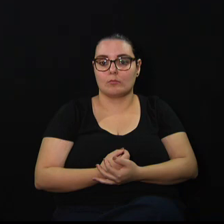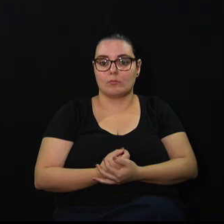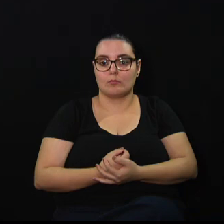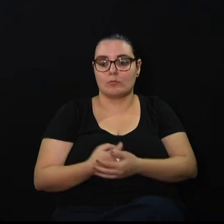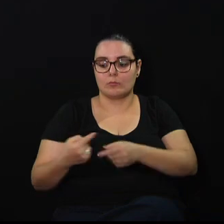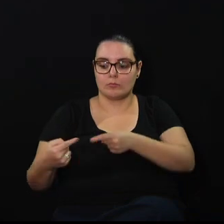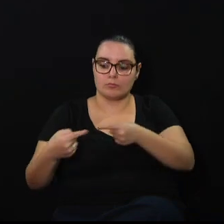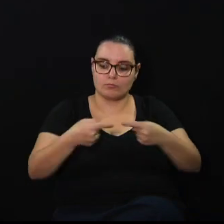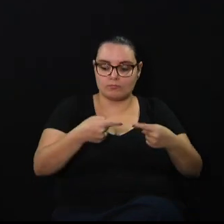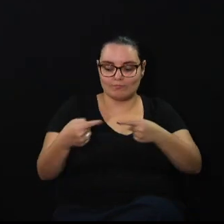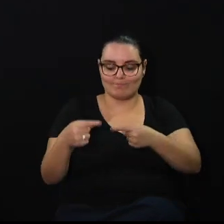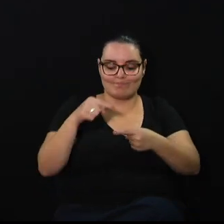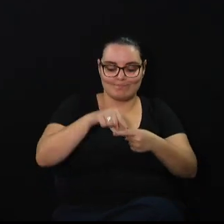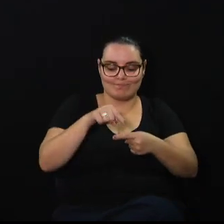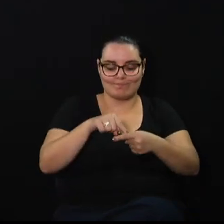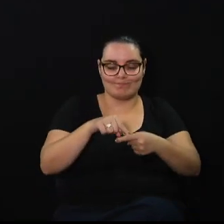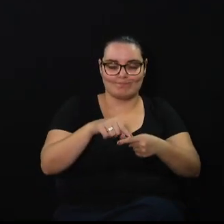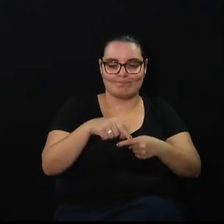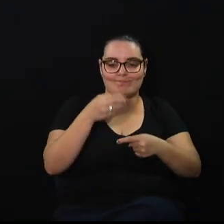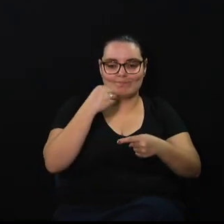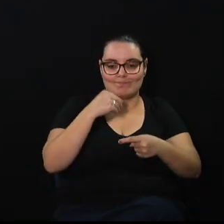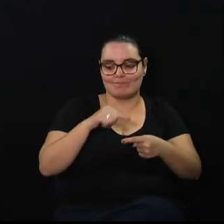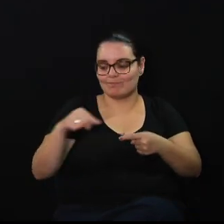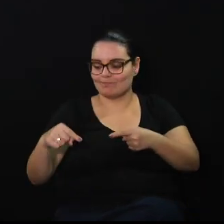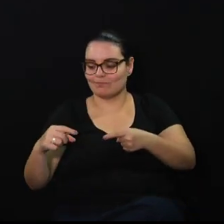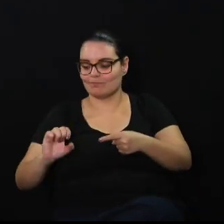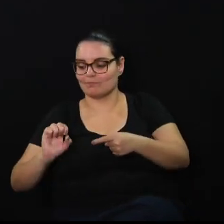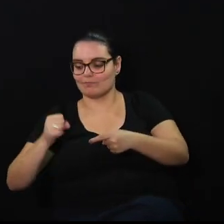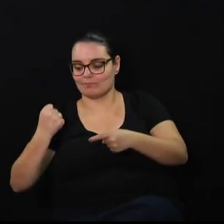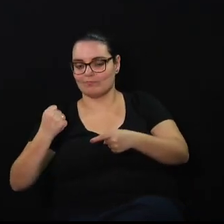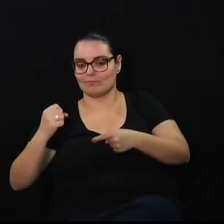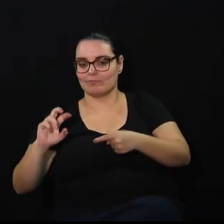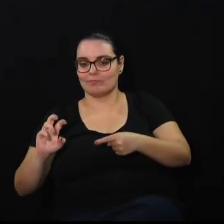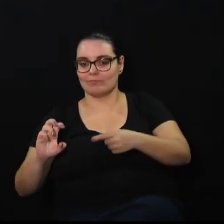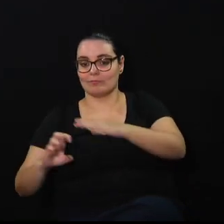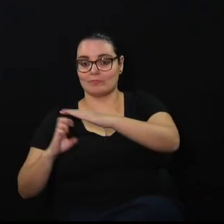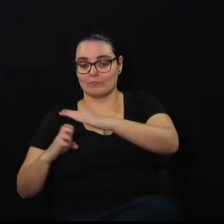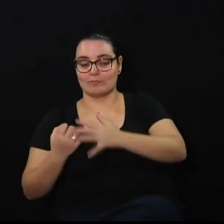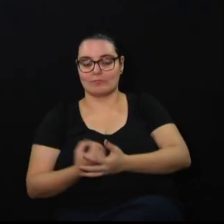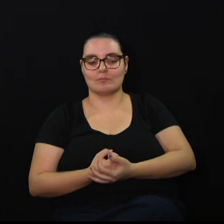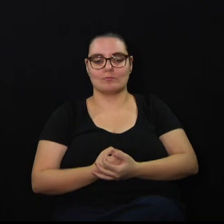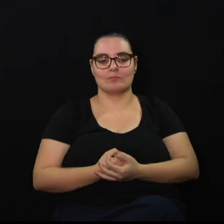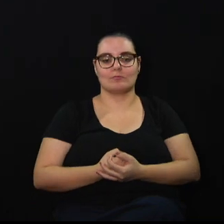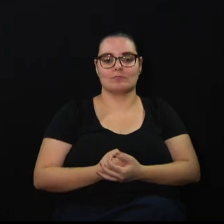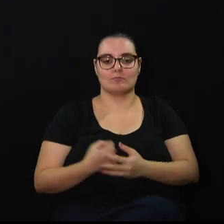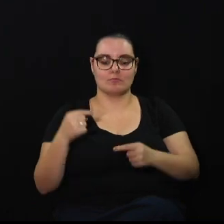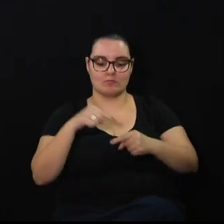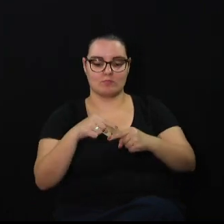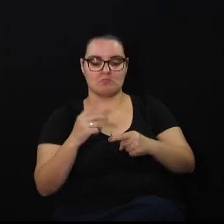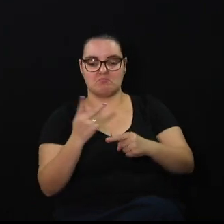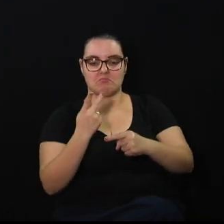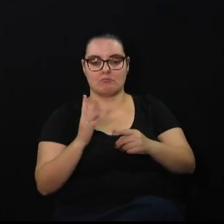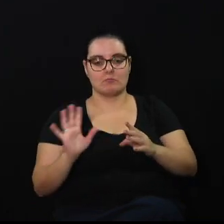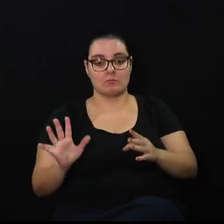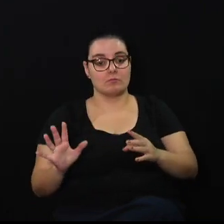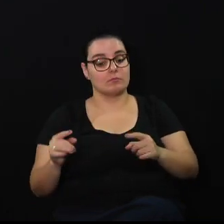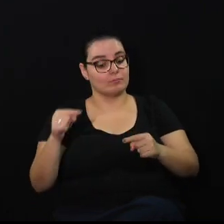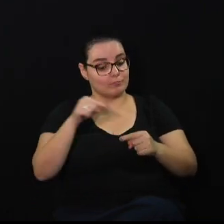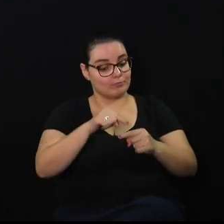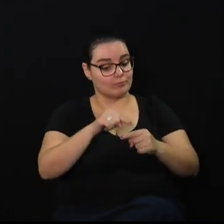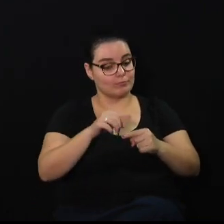daquele que tem não tem o poderio de negociação então acho que a gente precisa